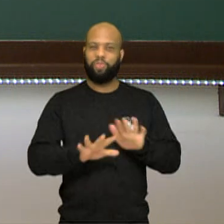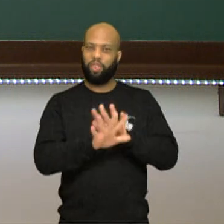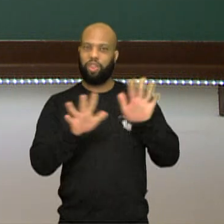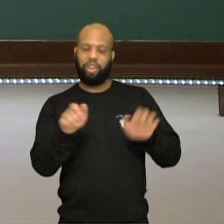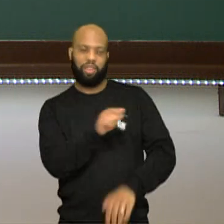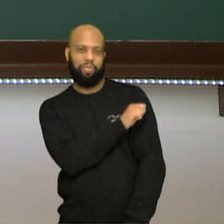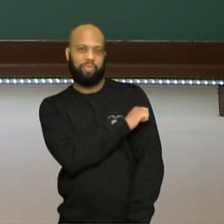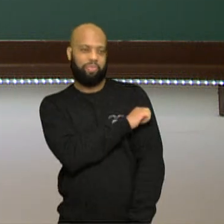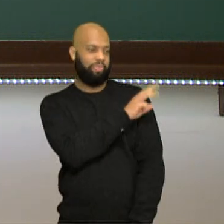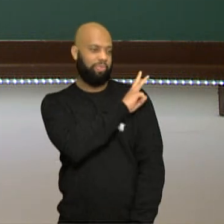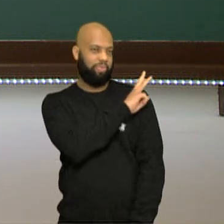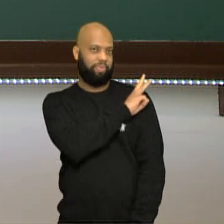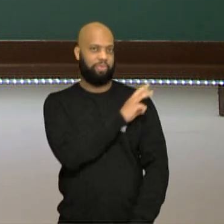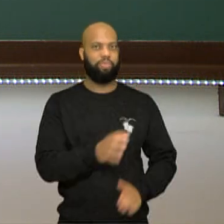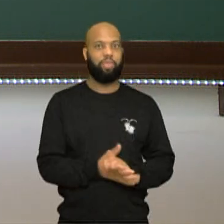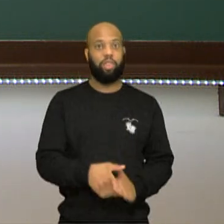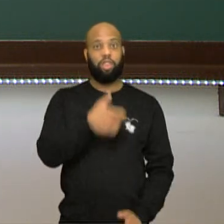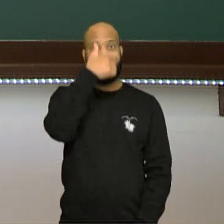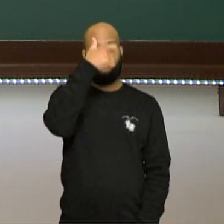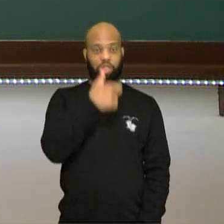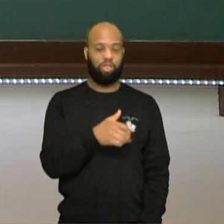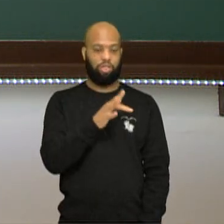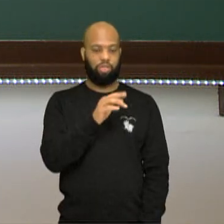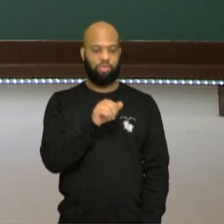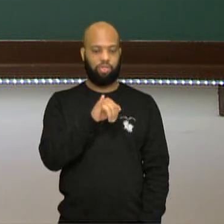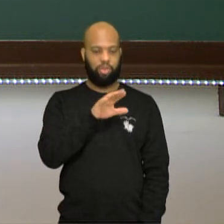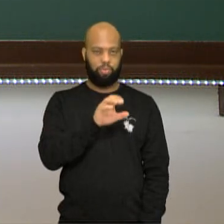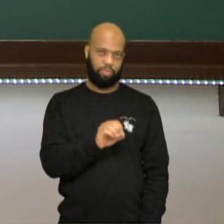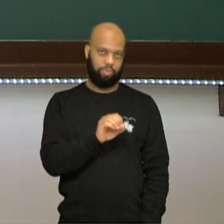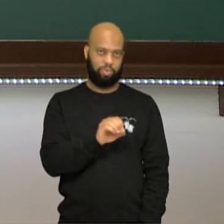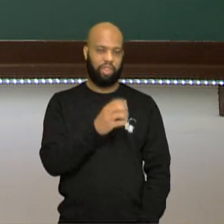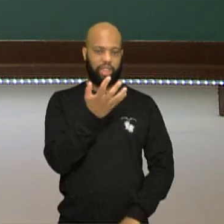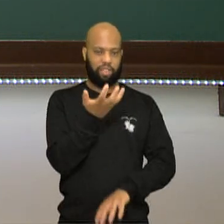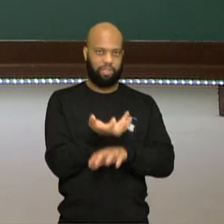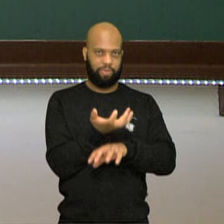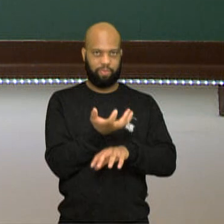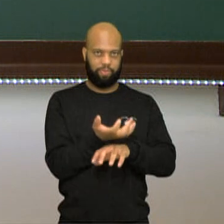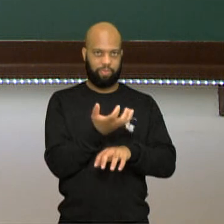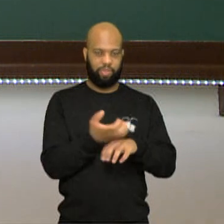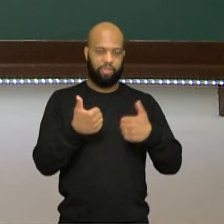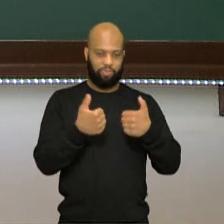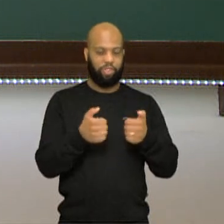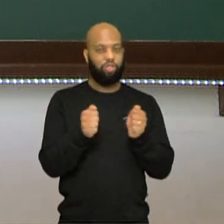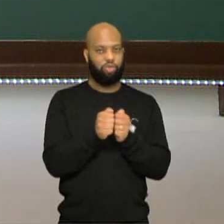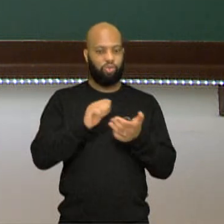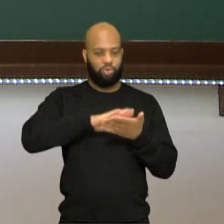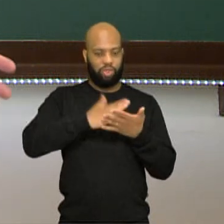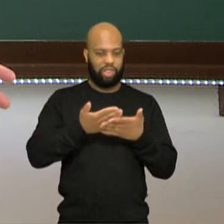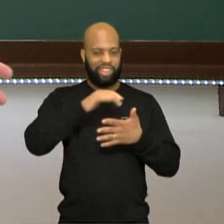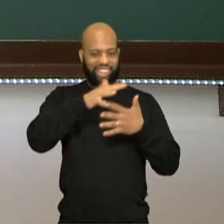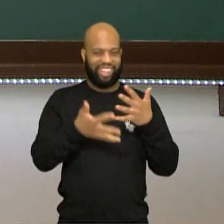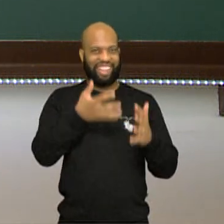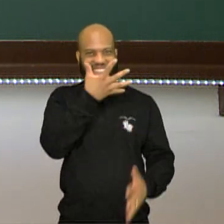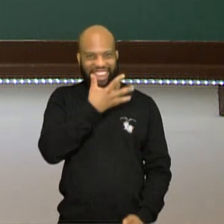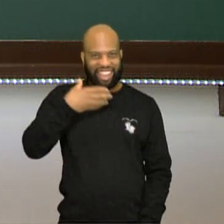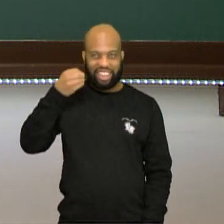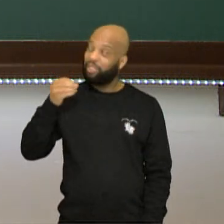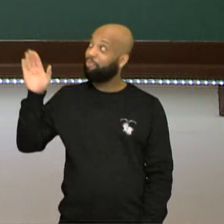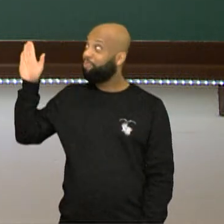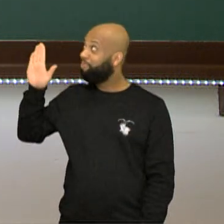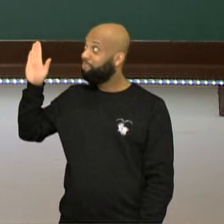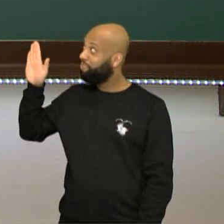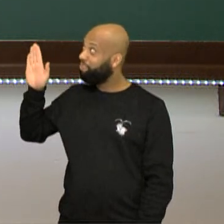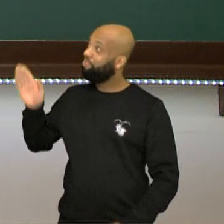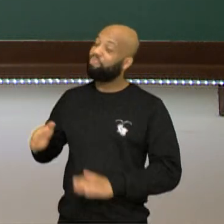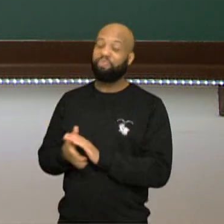Olá, estudantes da terceira série. Aqui quem está falando é o professor Fábio Luiz de Souza, disciplina de Física. Ao meu lado aqui o Natan, que vai ajudar a gente